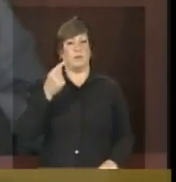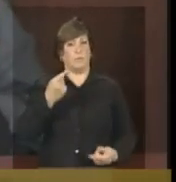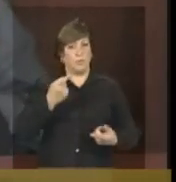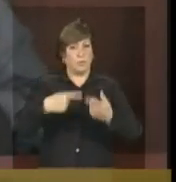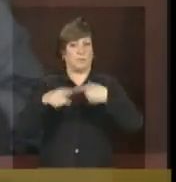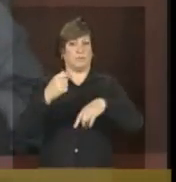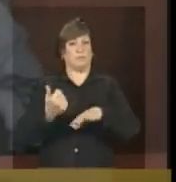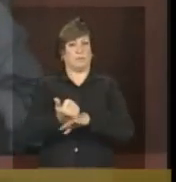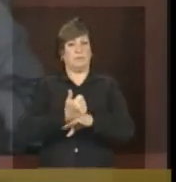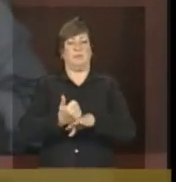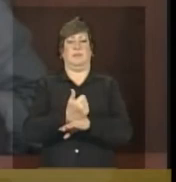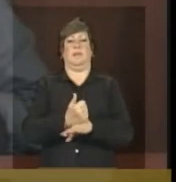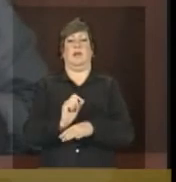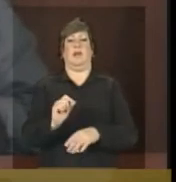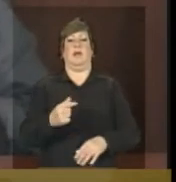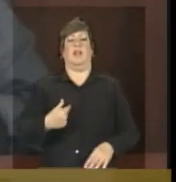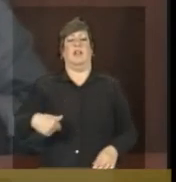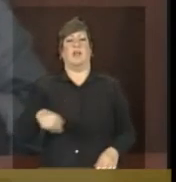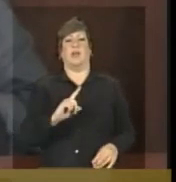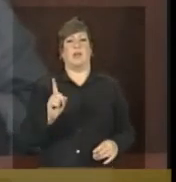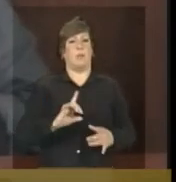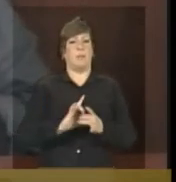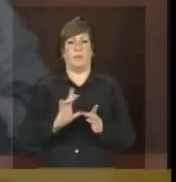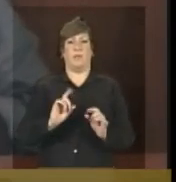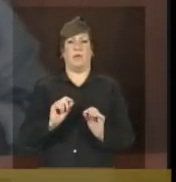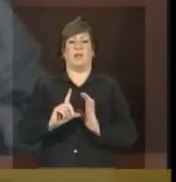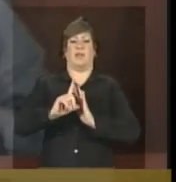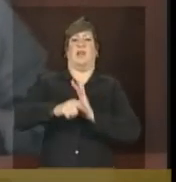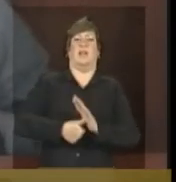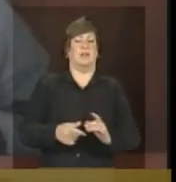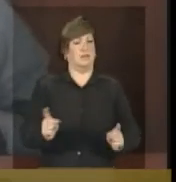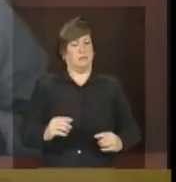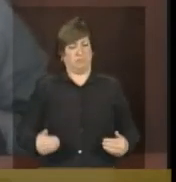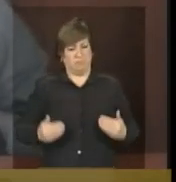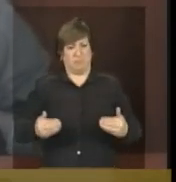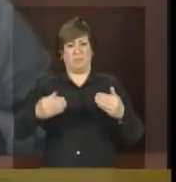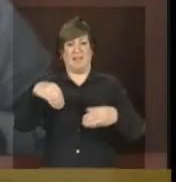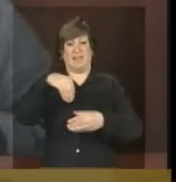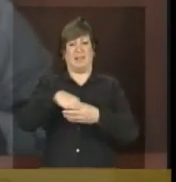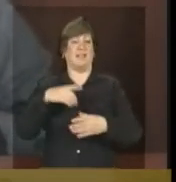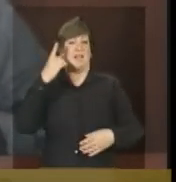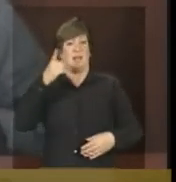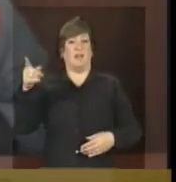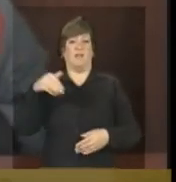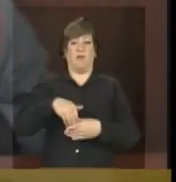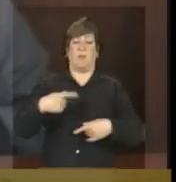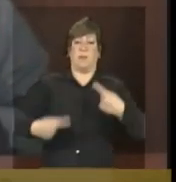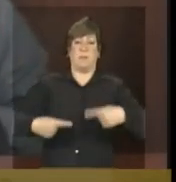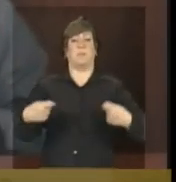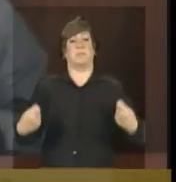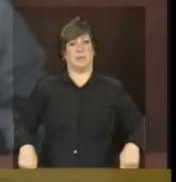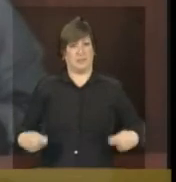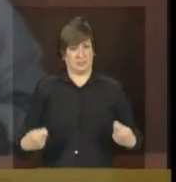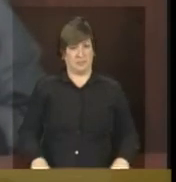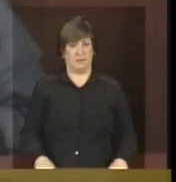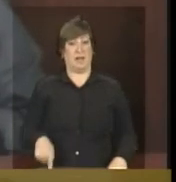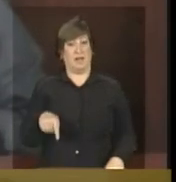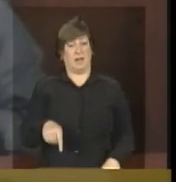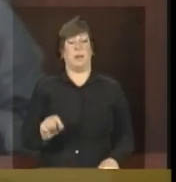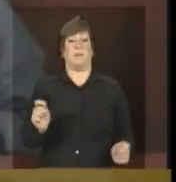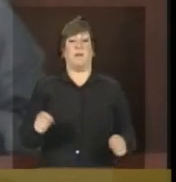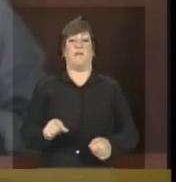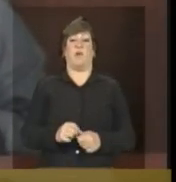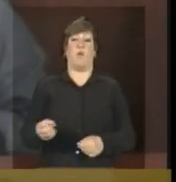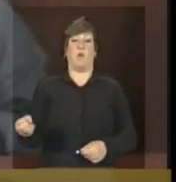essencial que a gente não permita de maneira alguma, o retrocesso do debate na Câmara. Está aqui nas mãos a construção de um